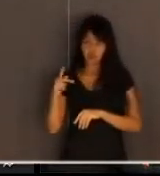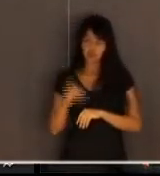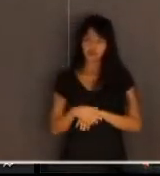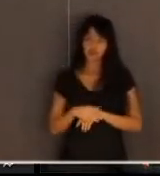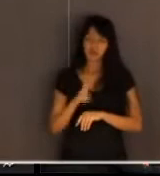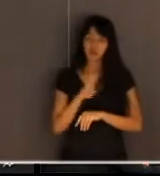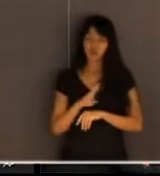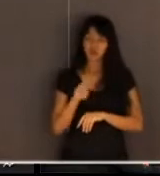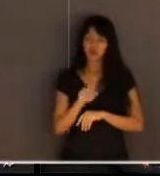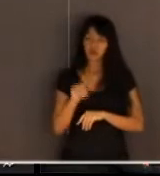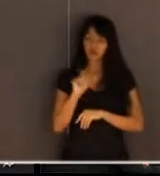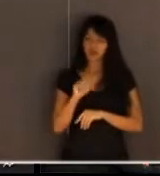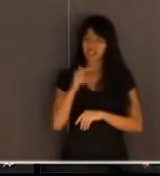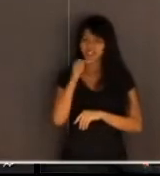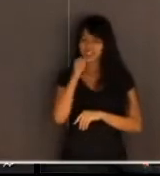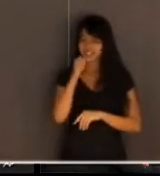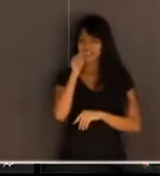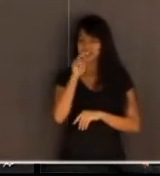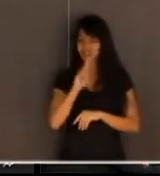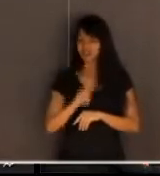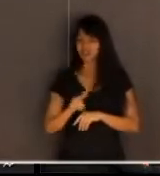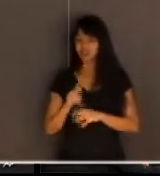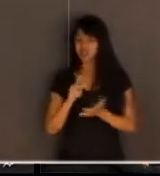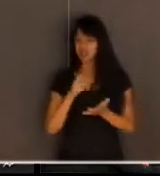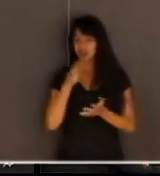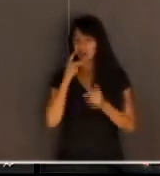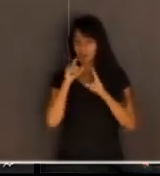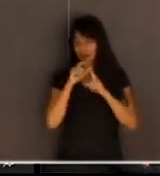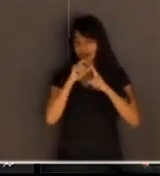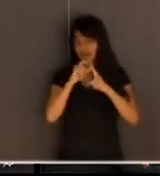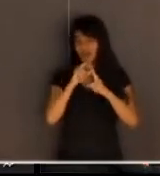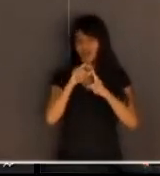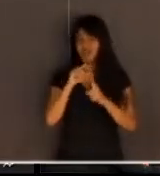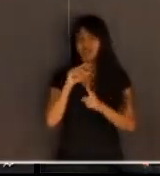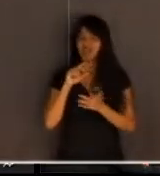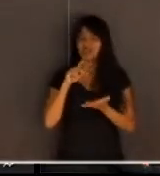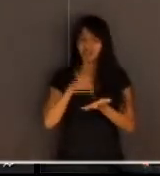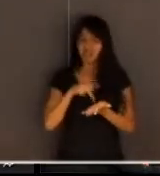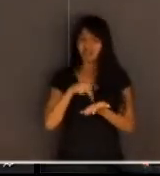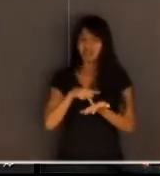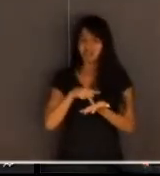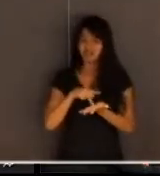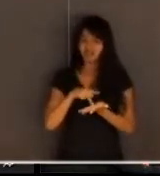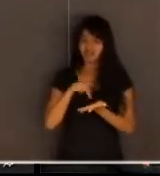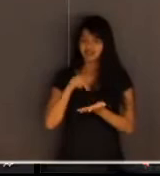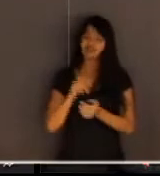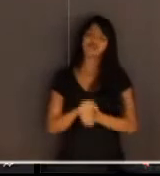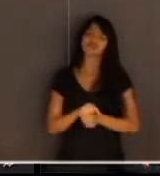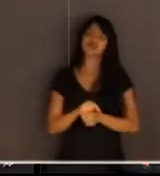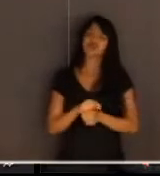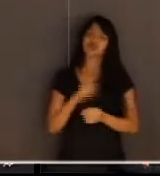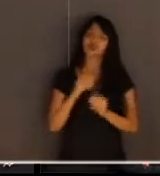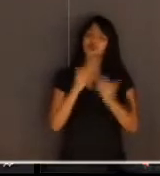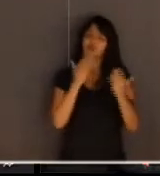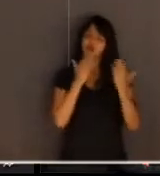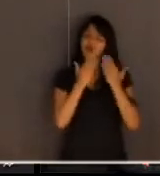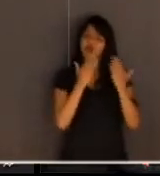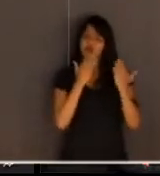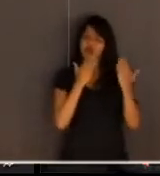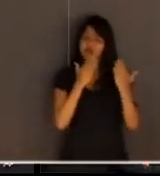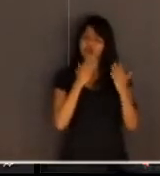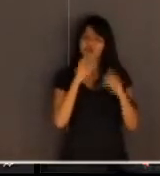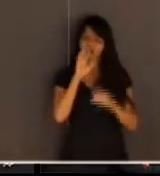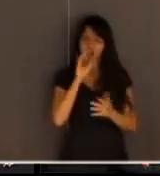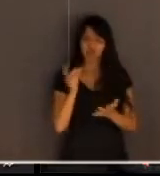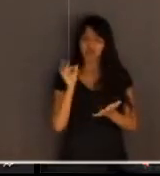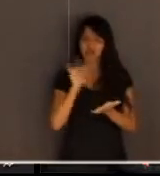usa por 7 vezes a palavra verdade como correspondência com a realidade. Das 7 vezes que ele usa,